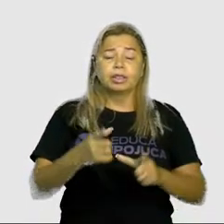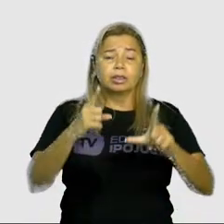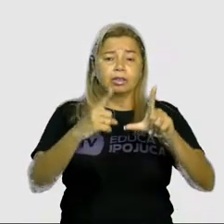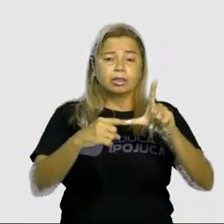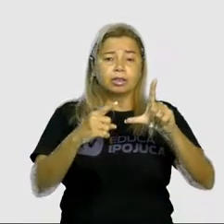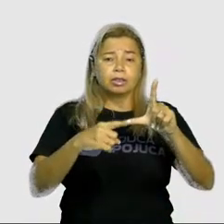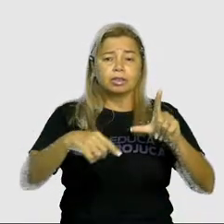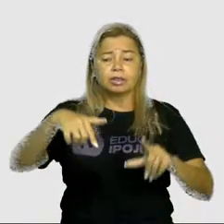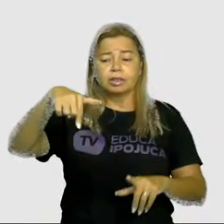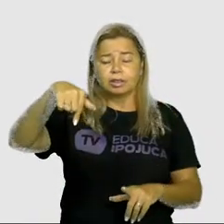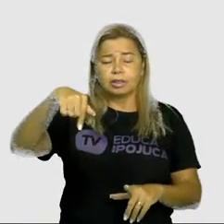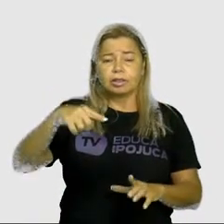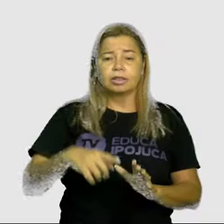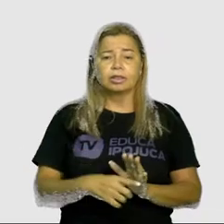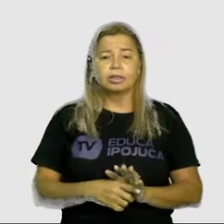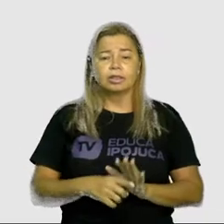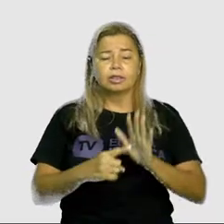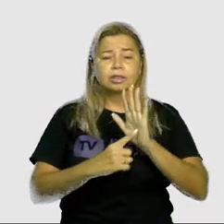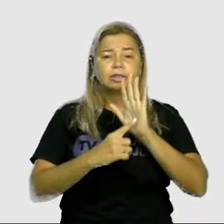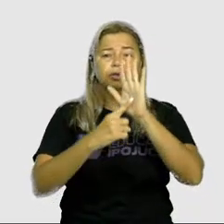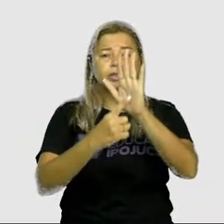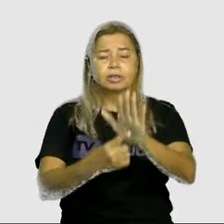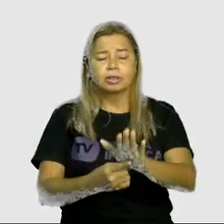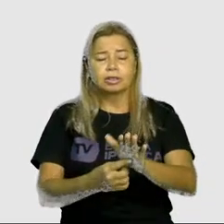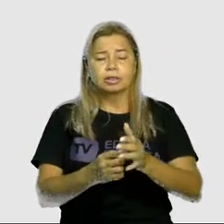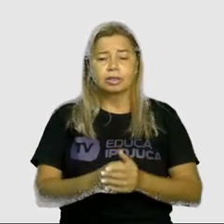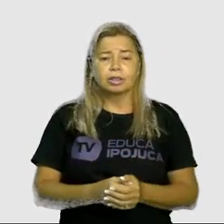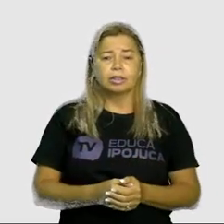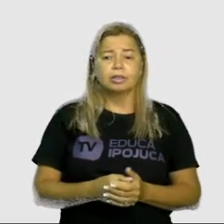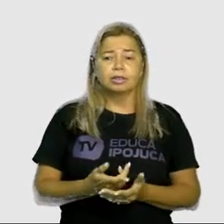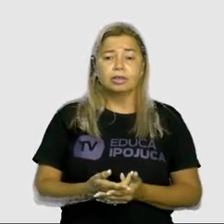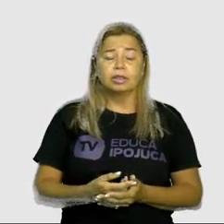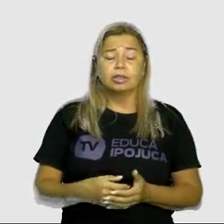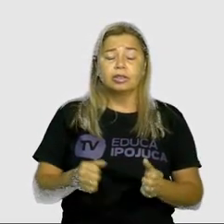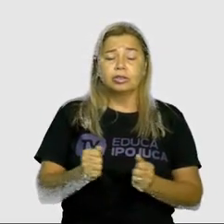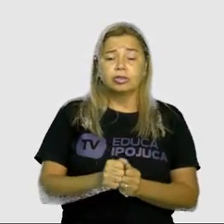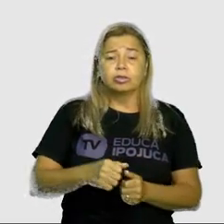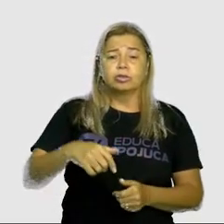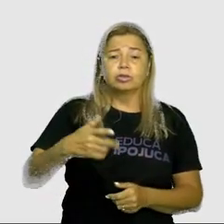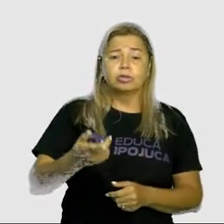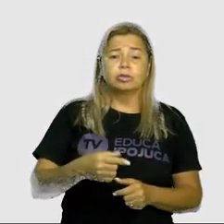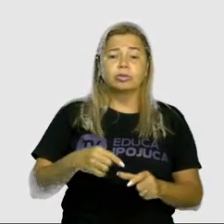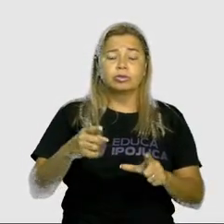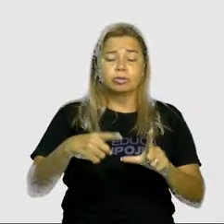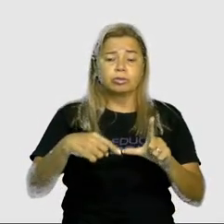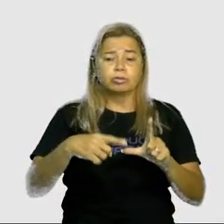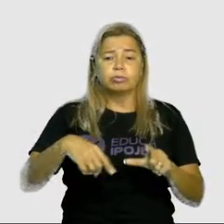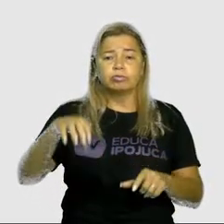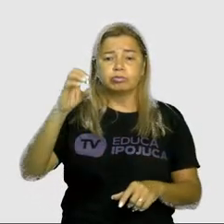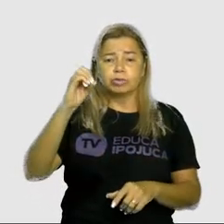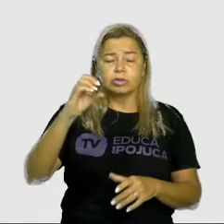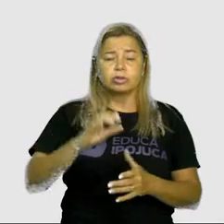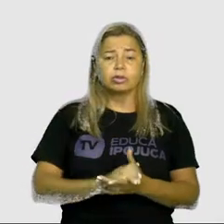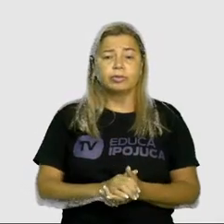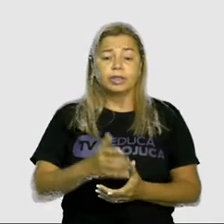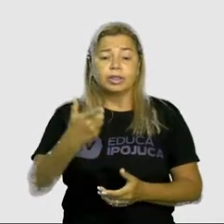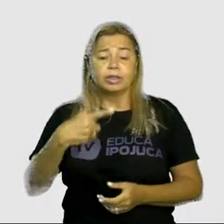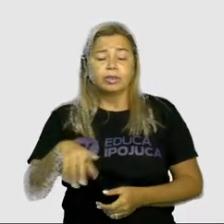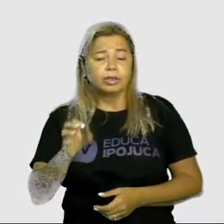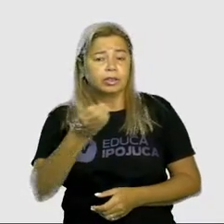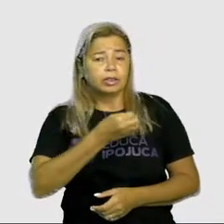letra que com u e consciente ó e o conjunto dos números racionais sem o zero